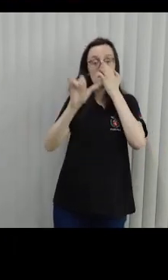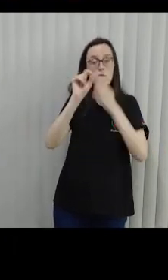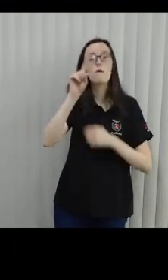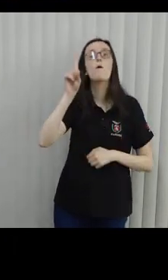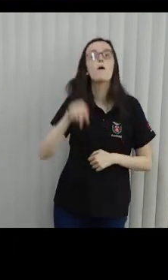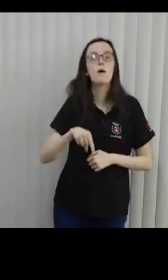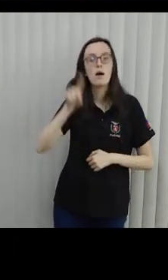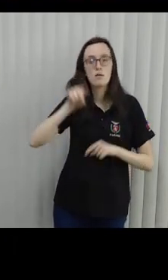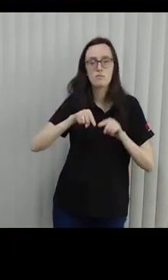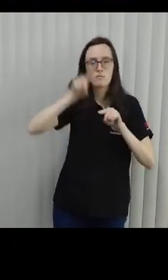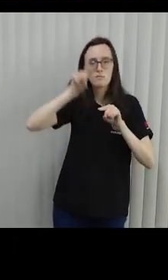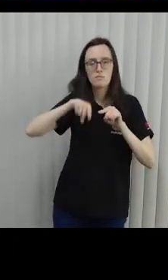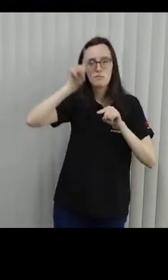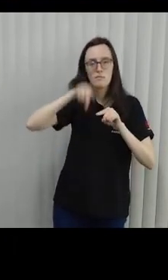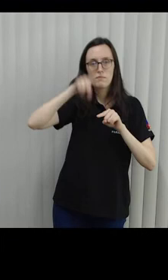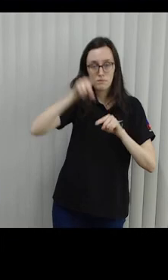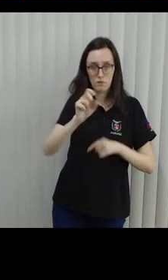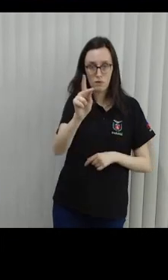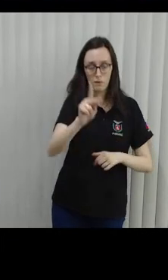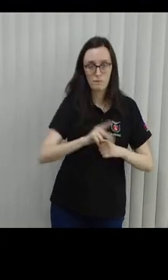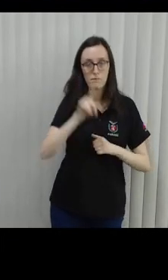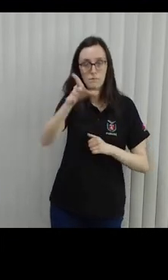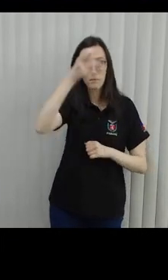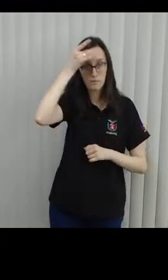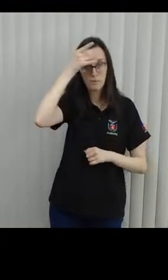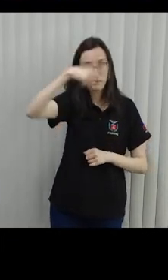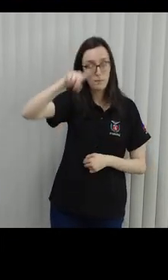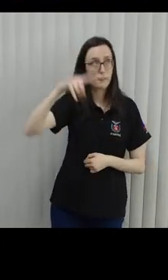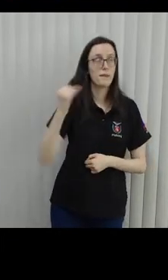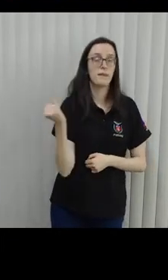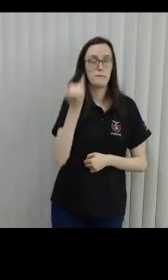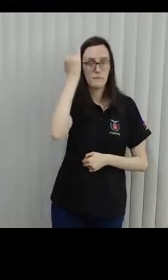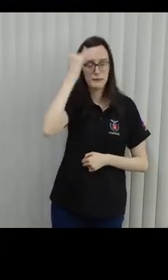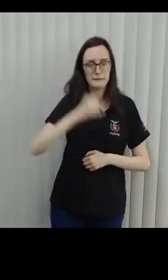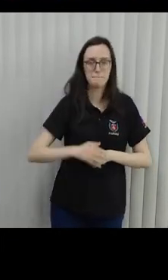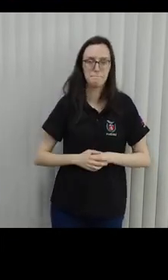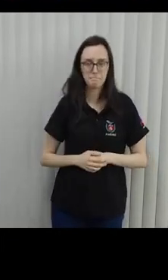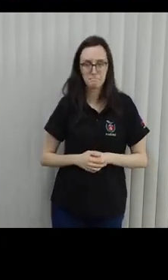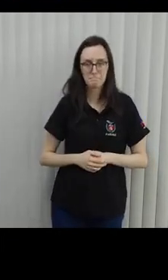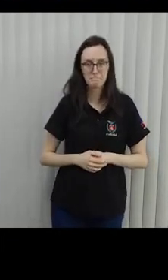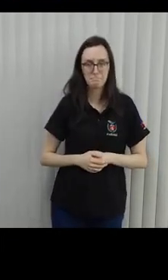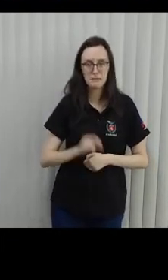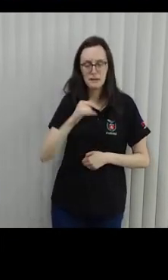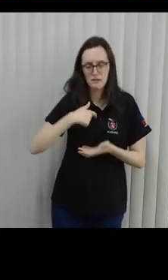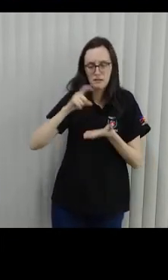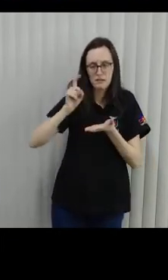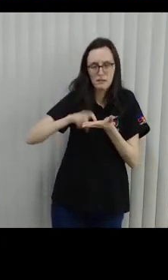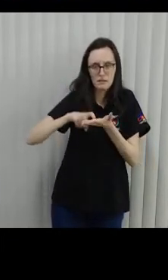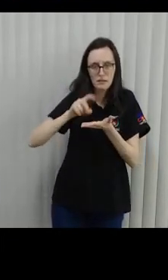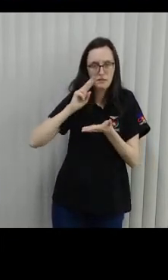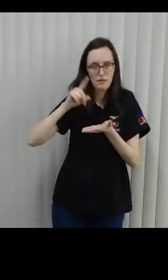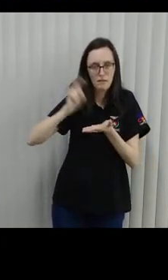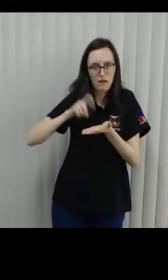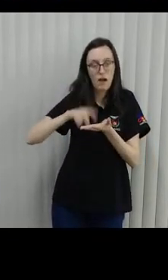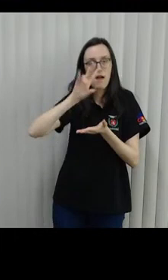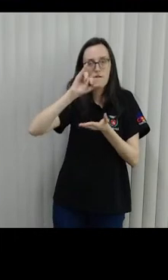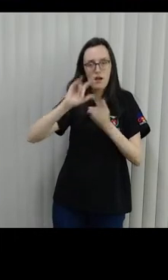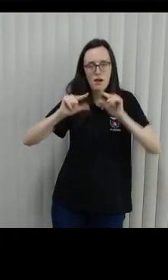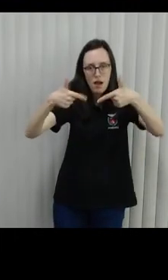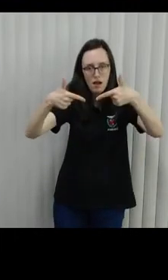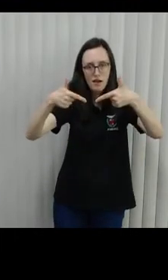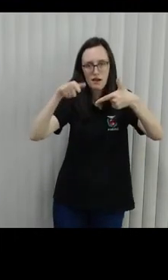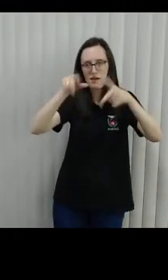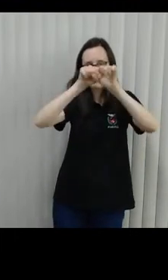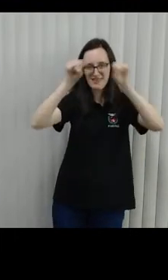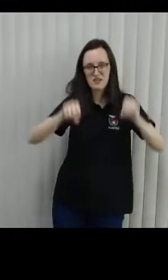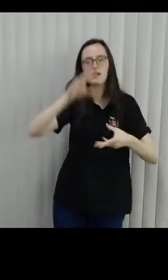nosso movimento cima a baixo, beleza? Então, guarde isso, que isso vai ser muito importante. Então, ó, se eu der duplo clique aqui, ele vai executar esse nosso código. Ele deixou